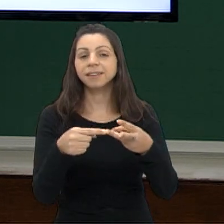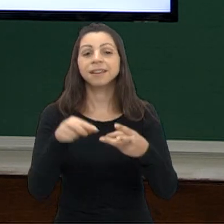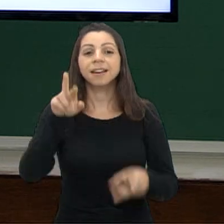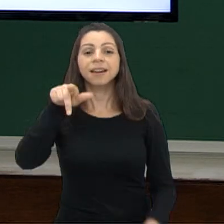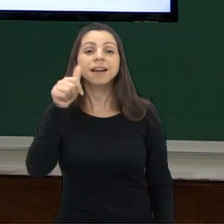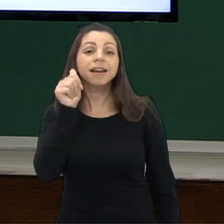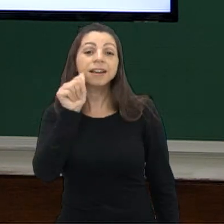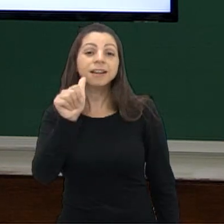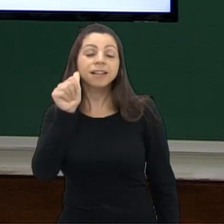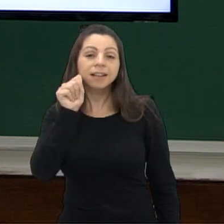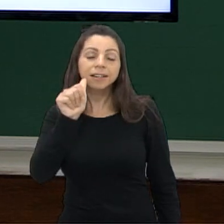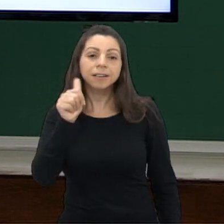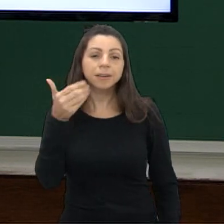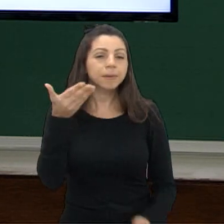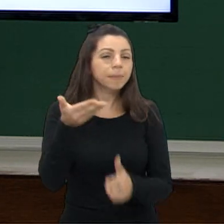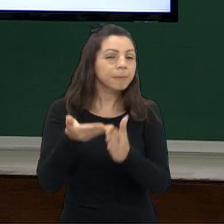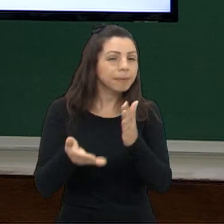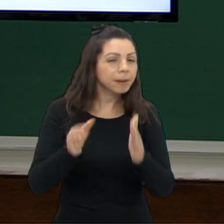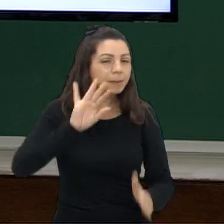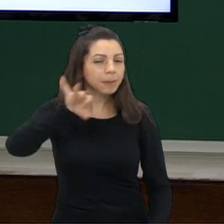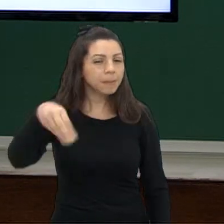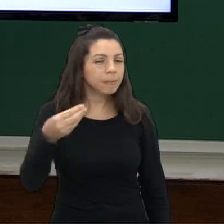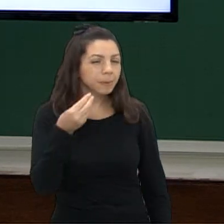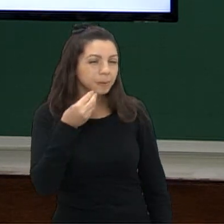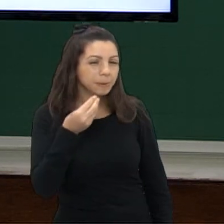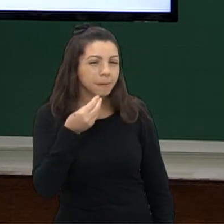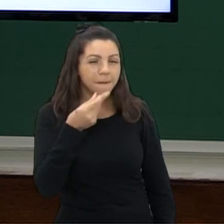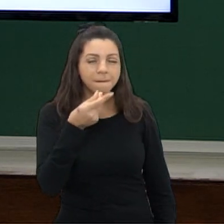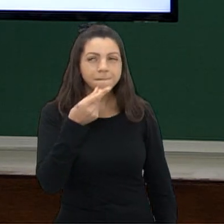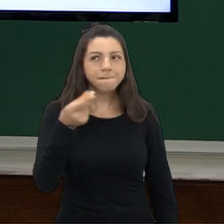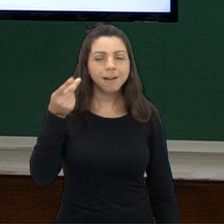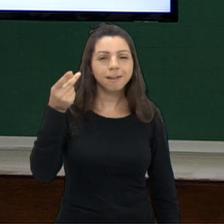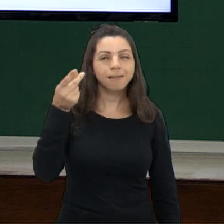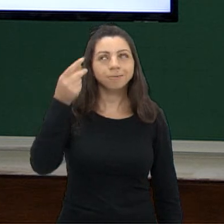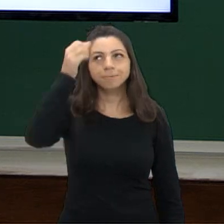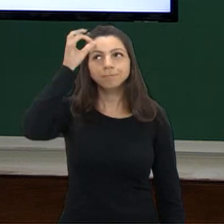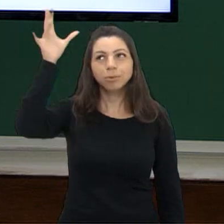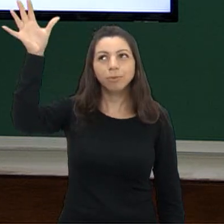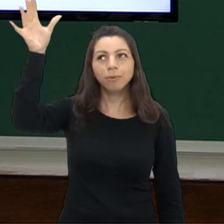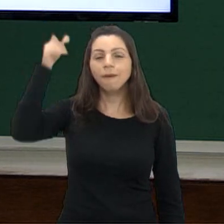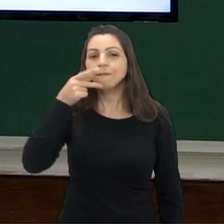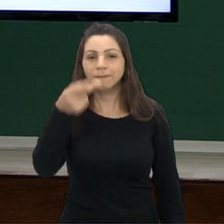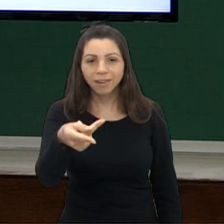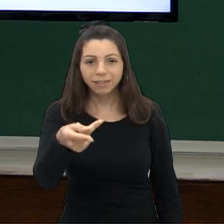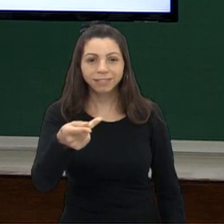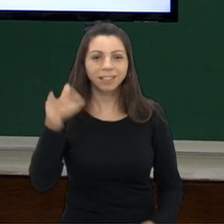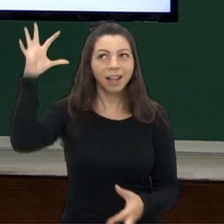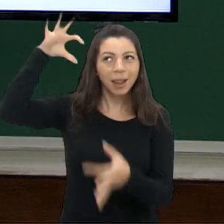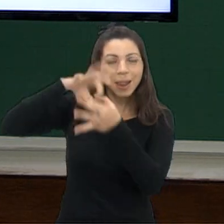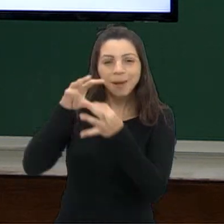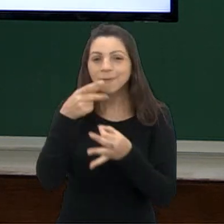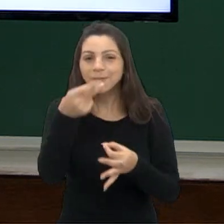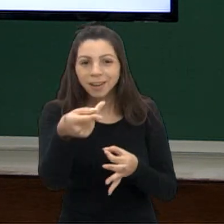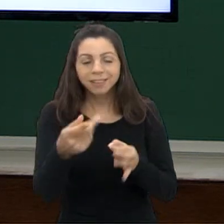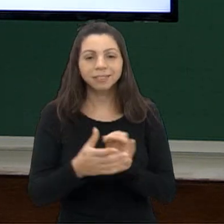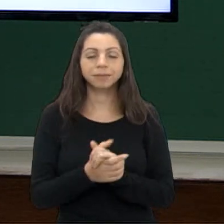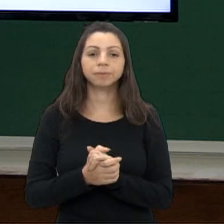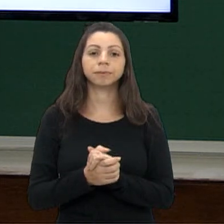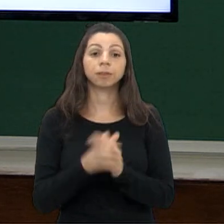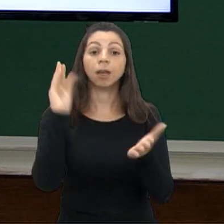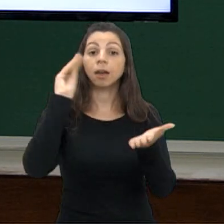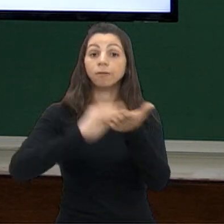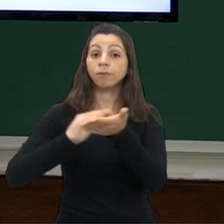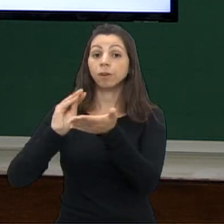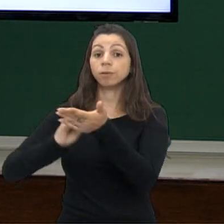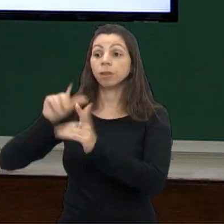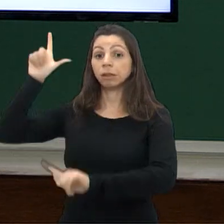irmã, ele disse que ela não perde uma, então ela sempre fala o que pensa. E ela pensou o seguinte, que a falta da TV